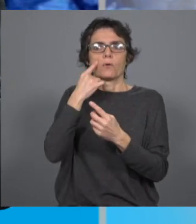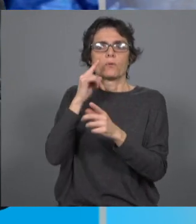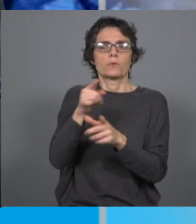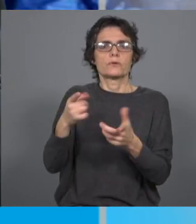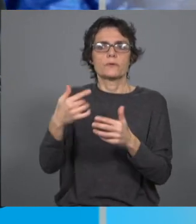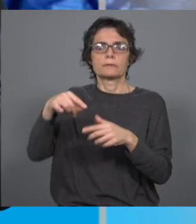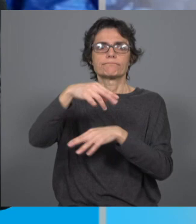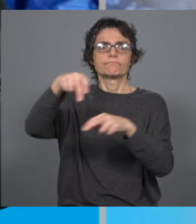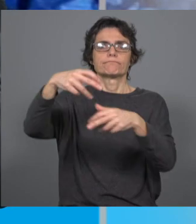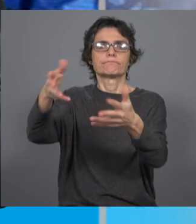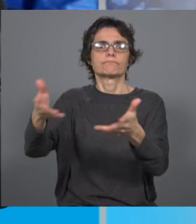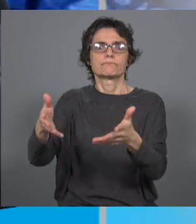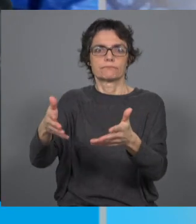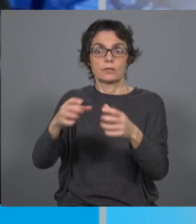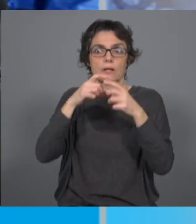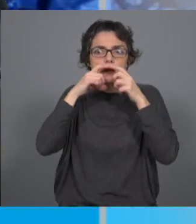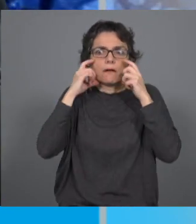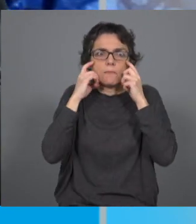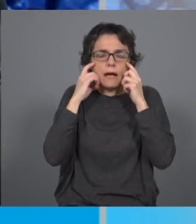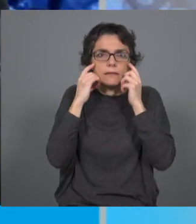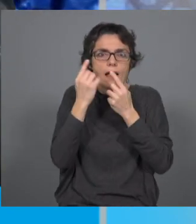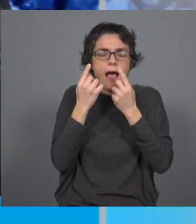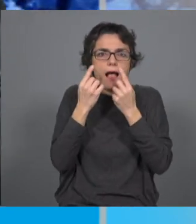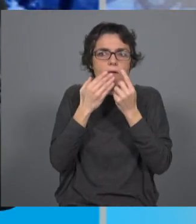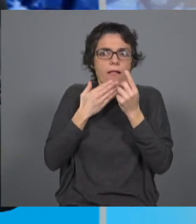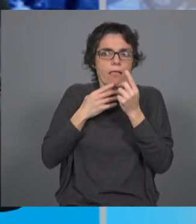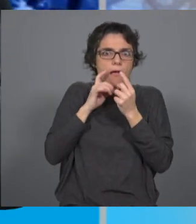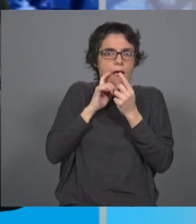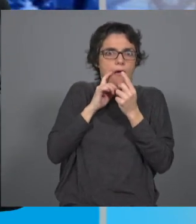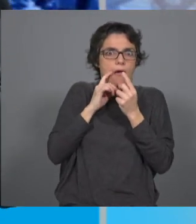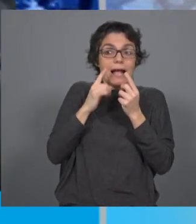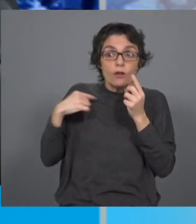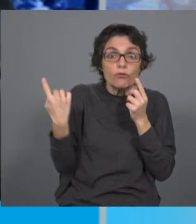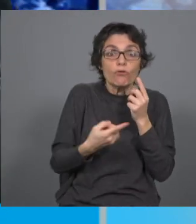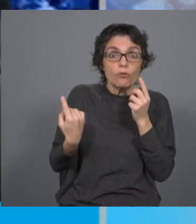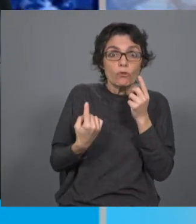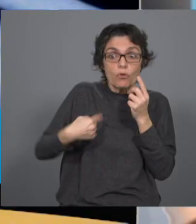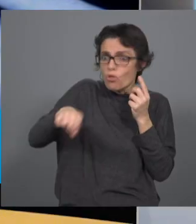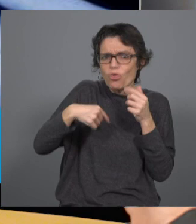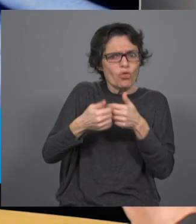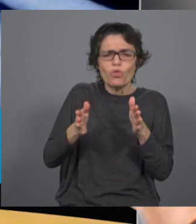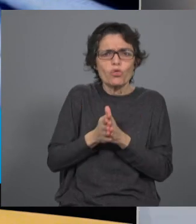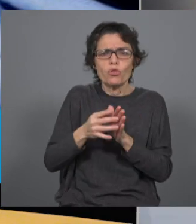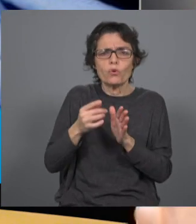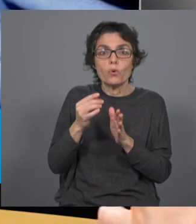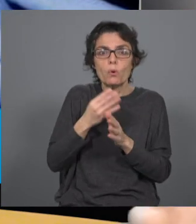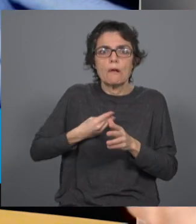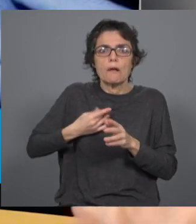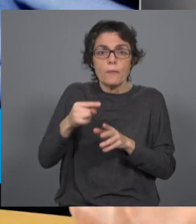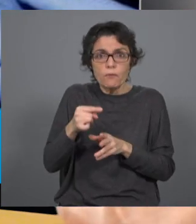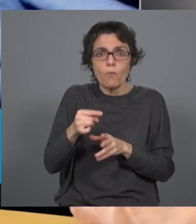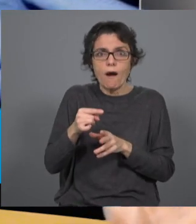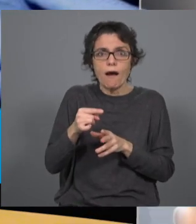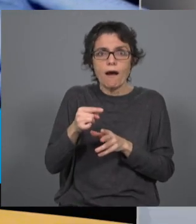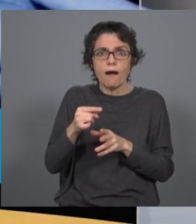uma máscara para nos protegermos, e esse temor é partilhado por todos. Ricos e pobres, sábios e ignorantes, todos nós sabemos que